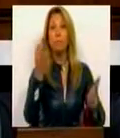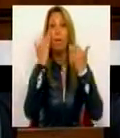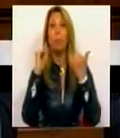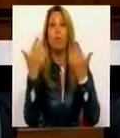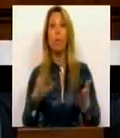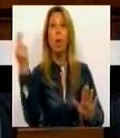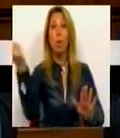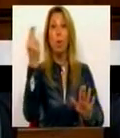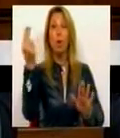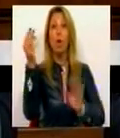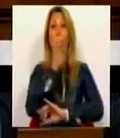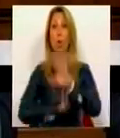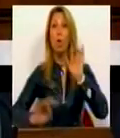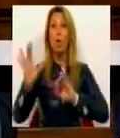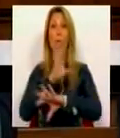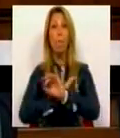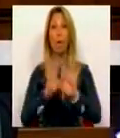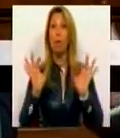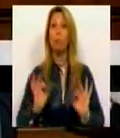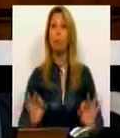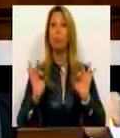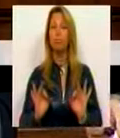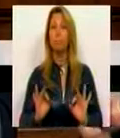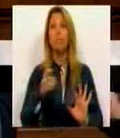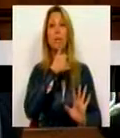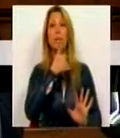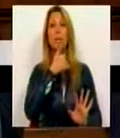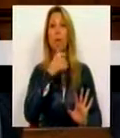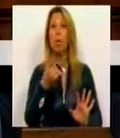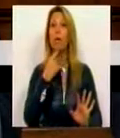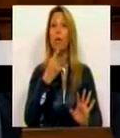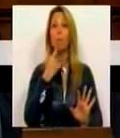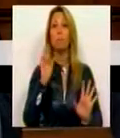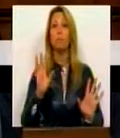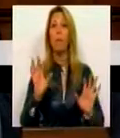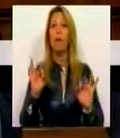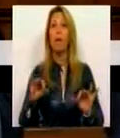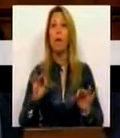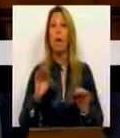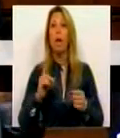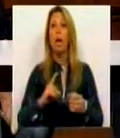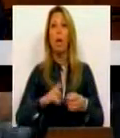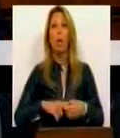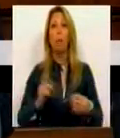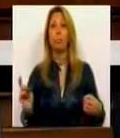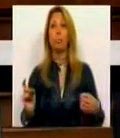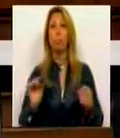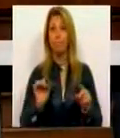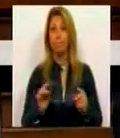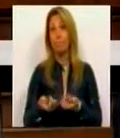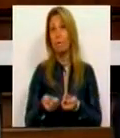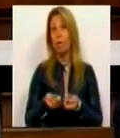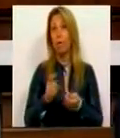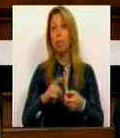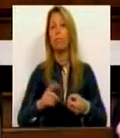União Europeia da decisão tomada pelo Reino Unido de recesso relativamente àquela organização, acho que todas estas